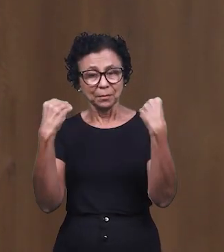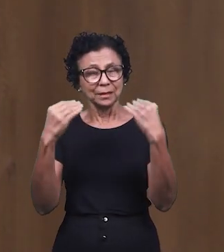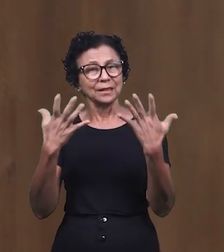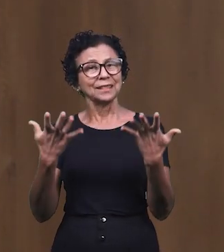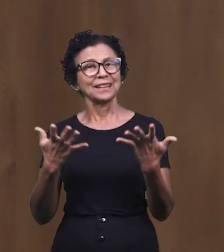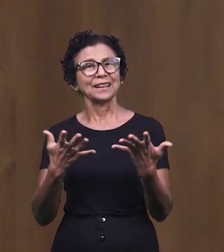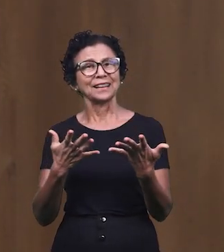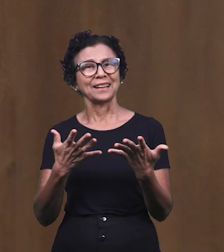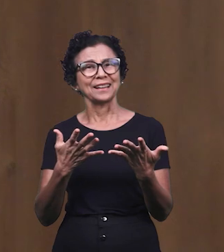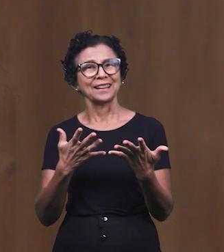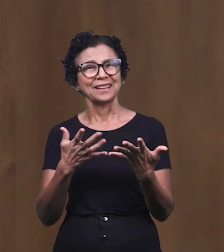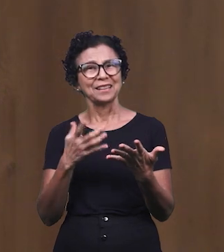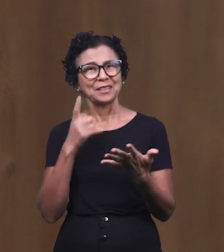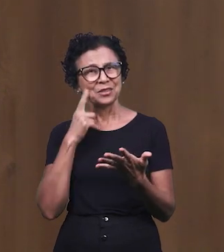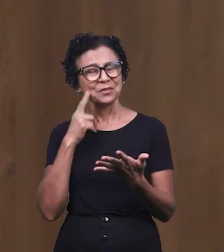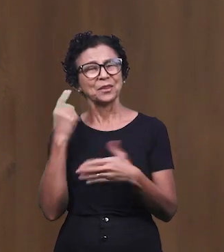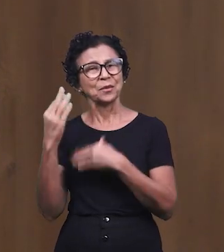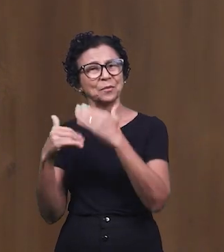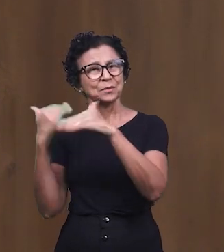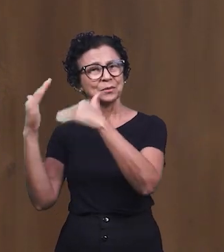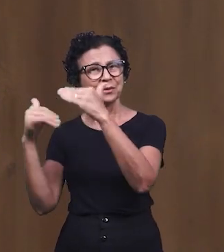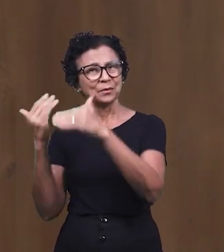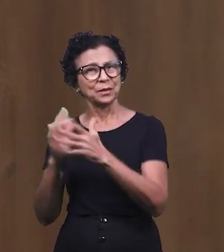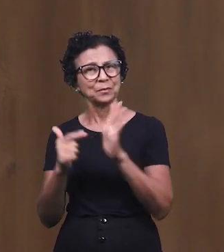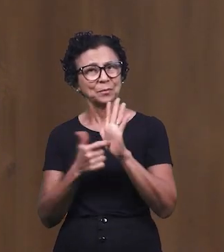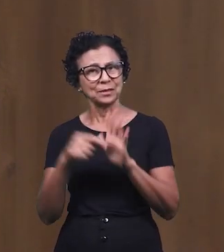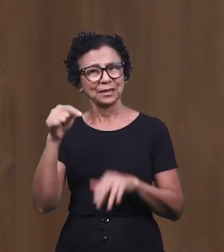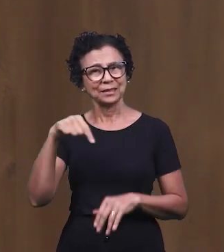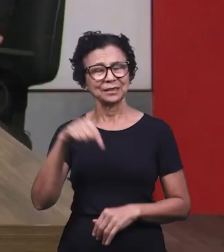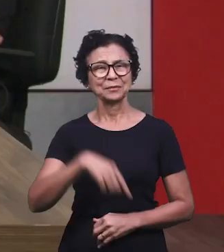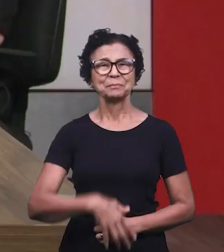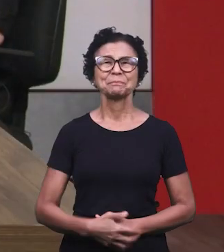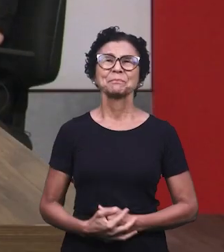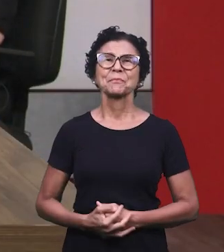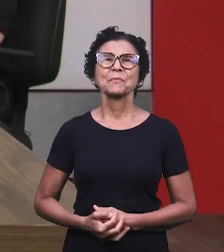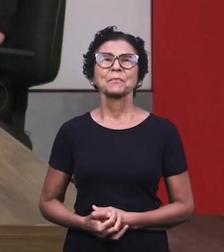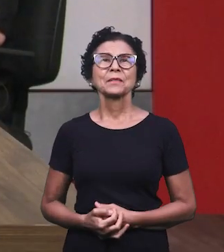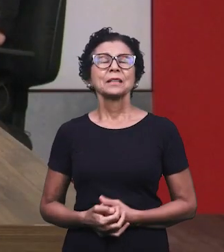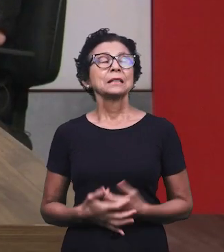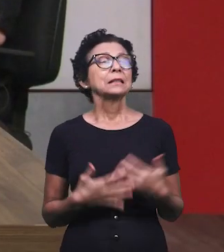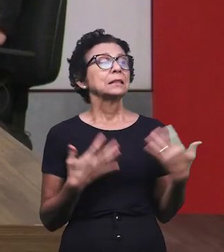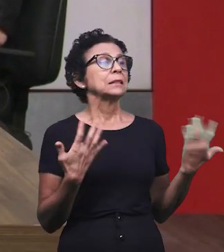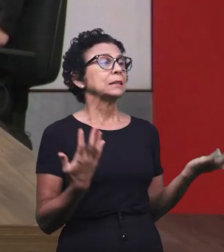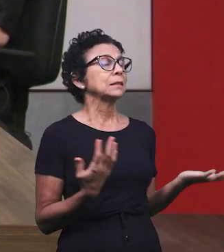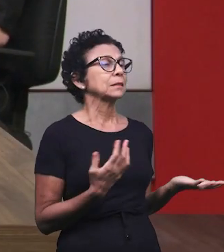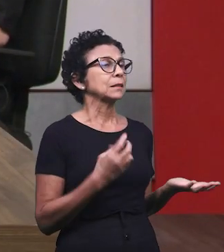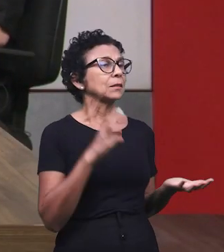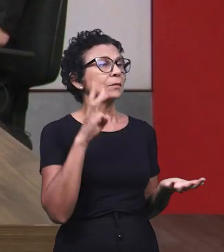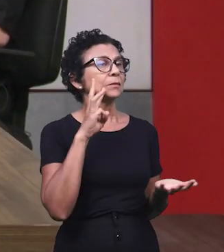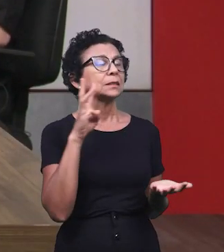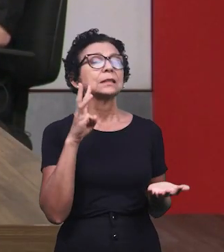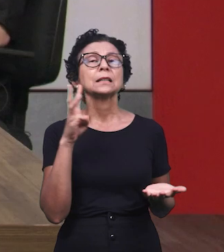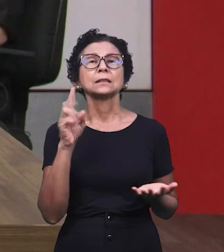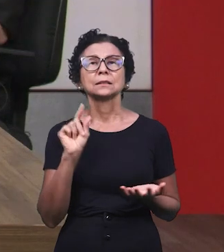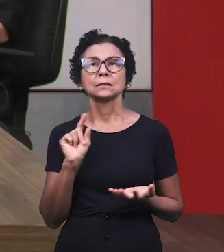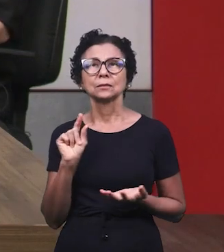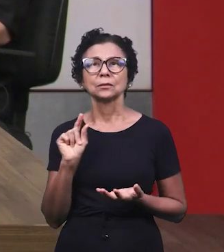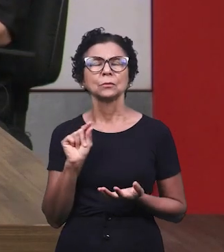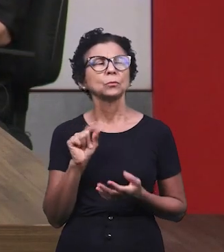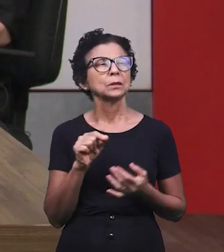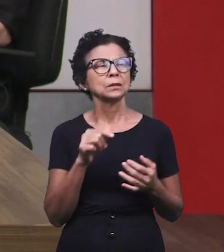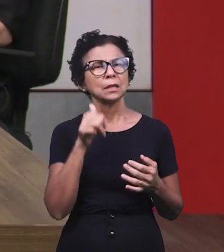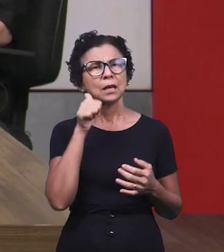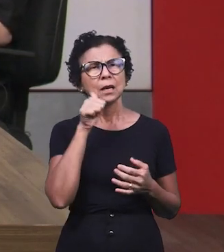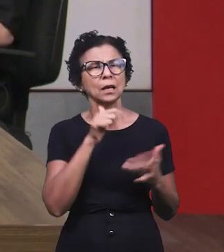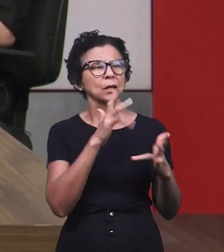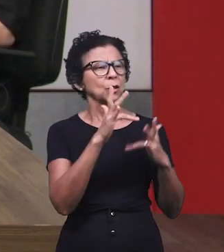estão se desenvolvendo e a gente passar aqui também no programa. Mas, Nessa, vamos lá. E como é que a gente ficaria aqui nesse louvor? O que seria a noiva